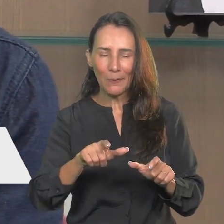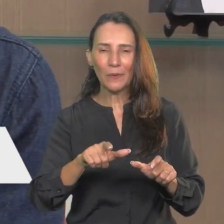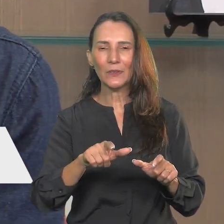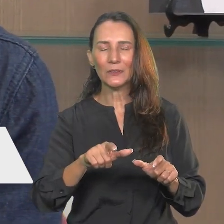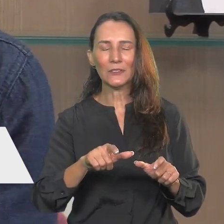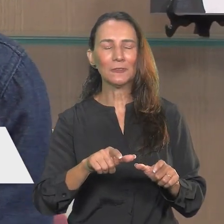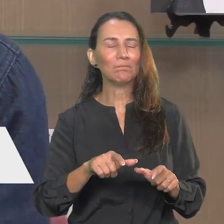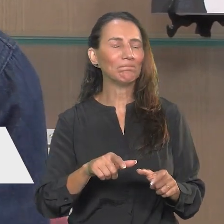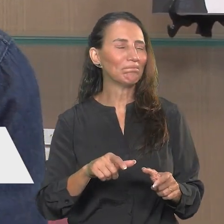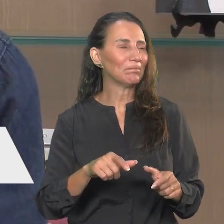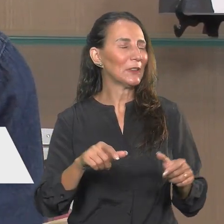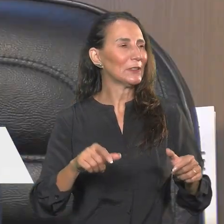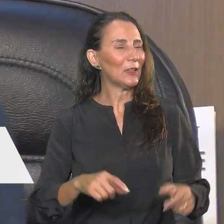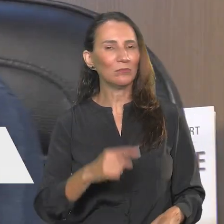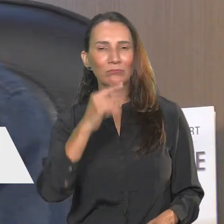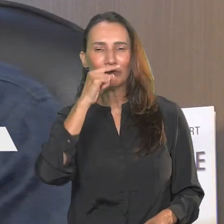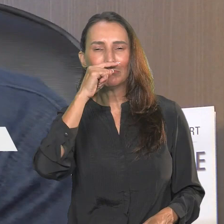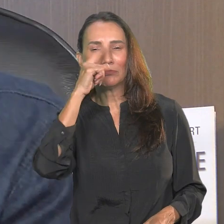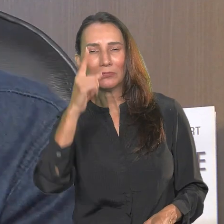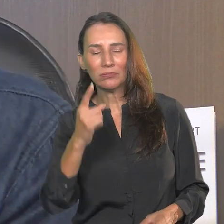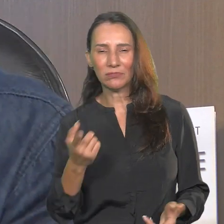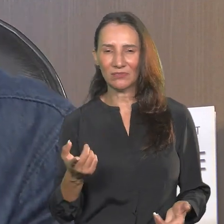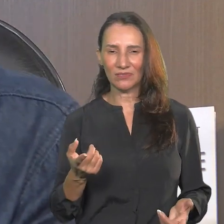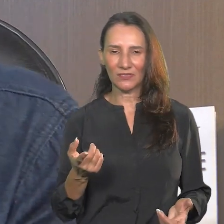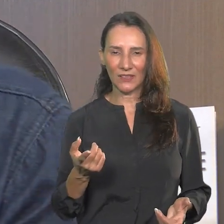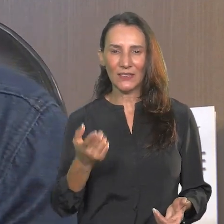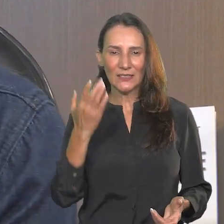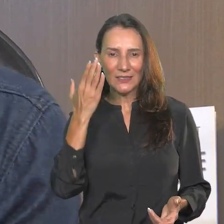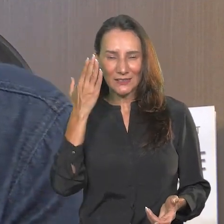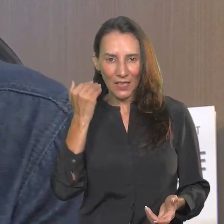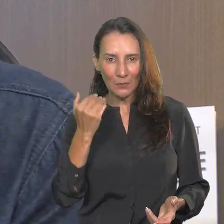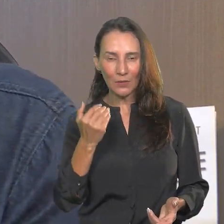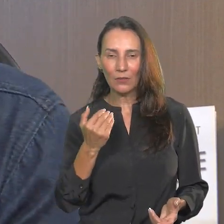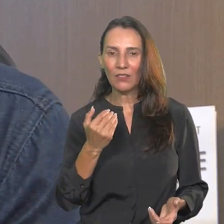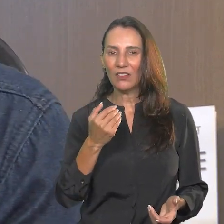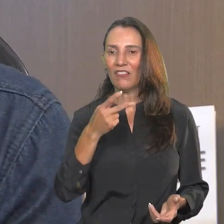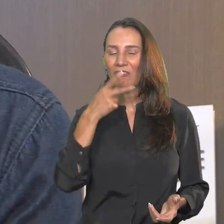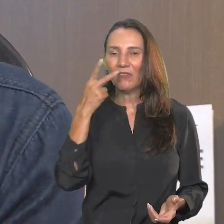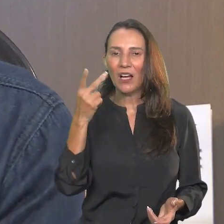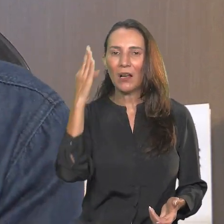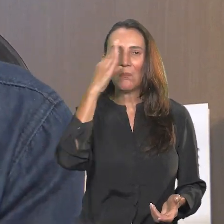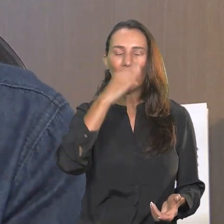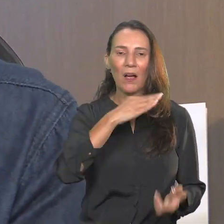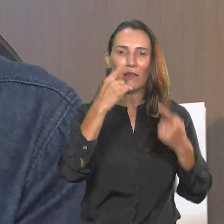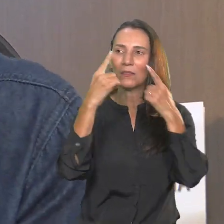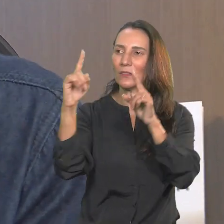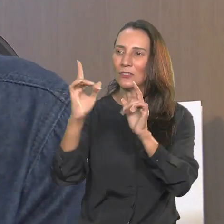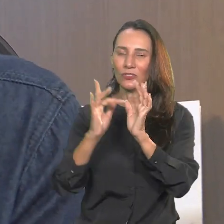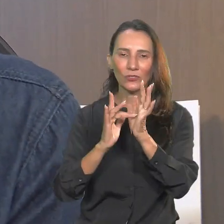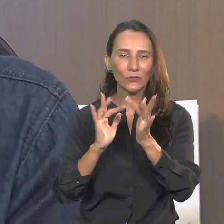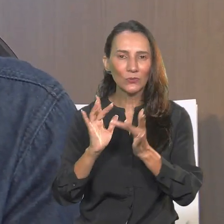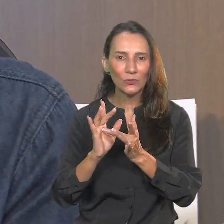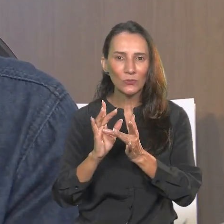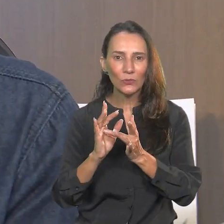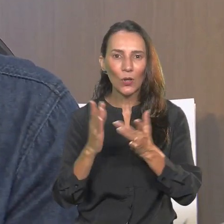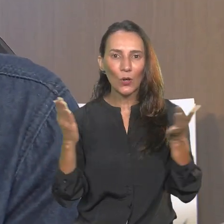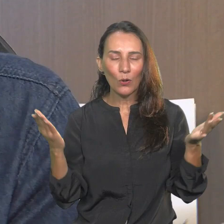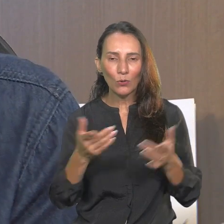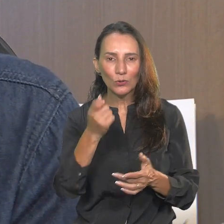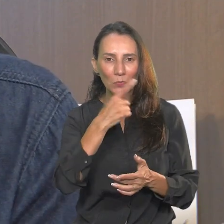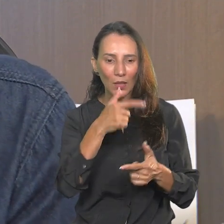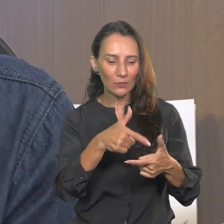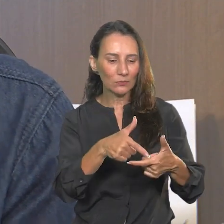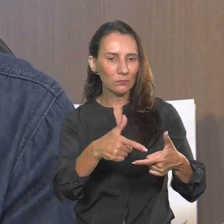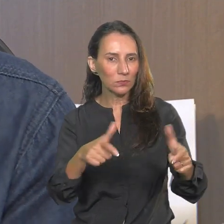arrogantes, blasfemadores. As piadas com o nome de Jesus estão cada vez maiores. Eu